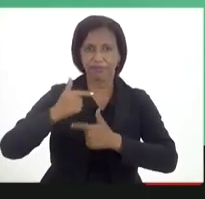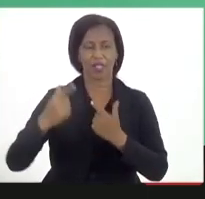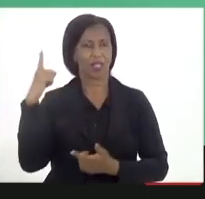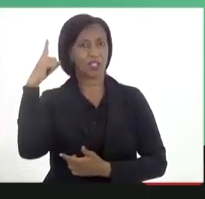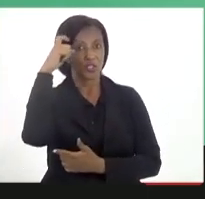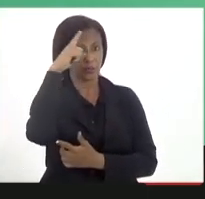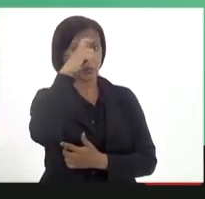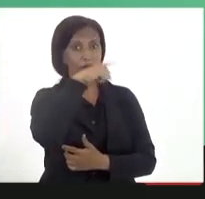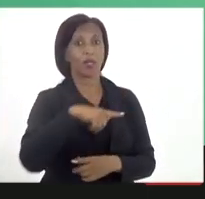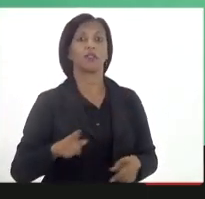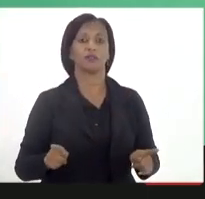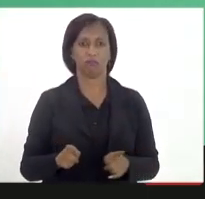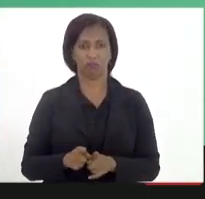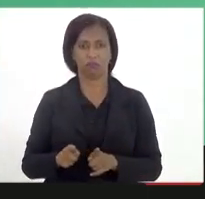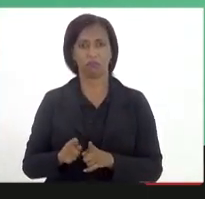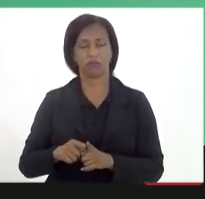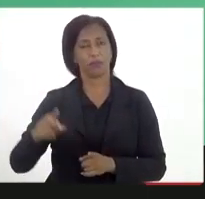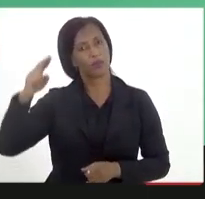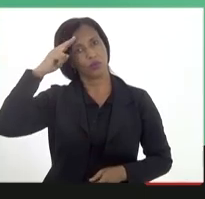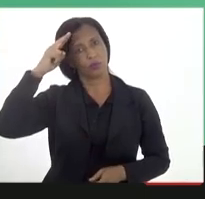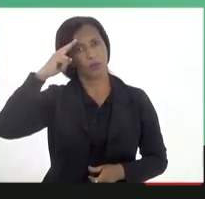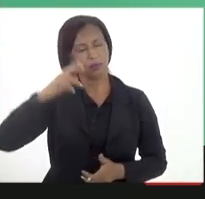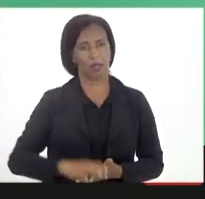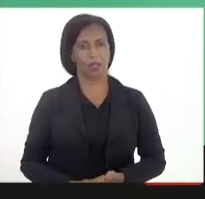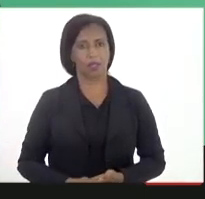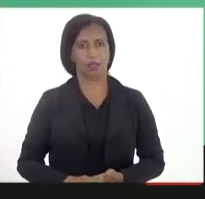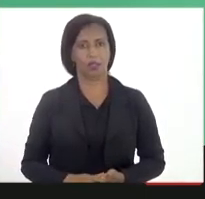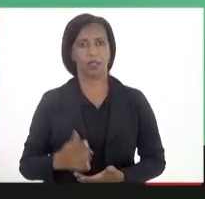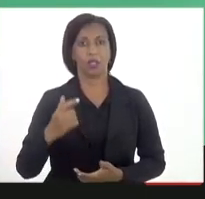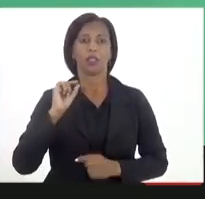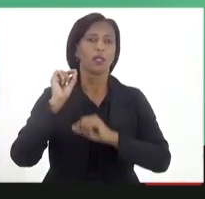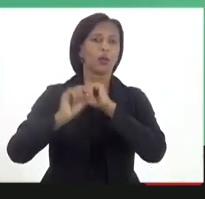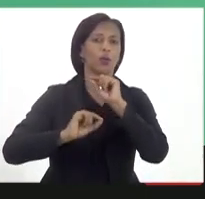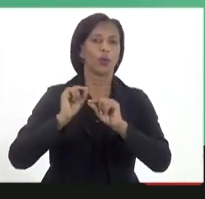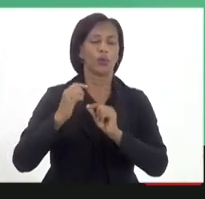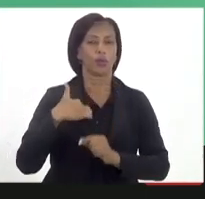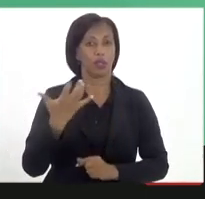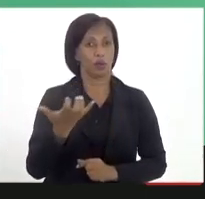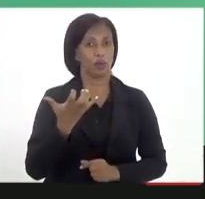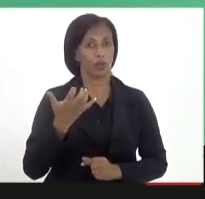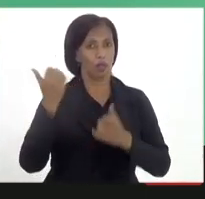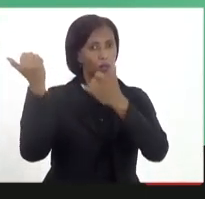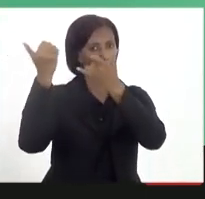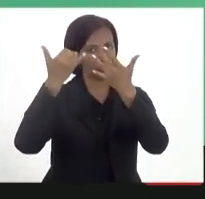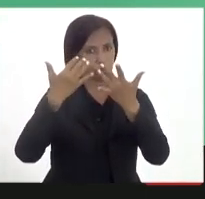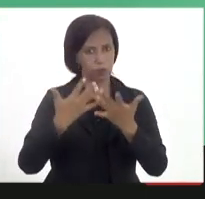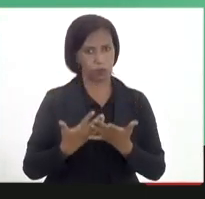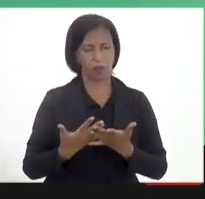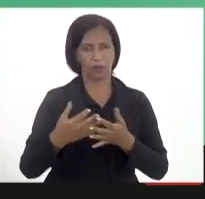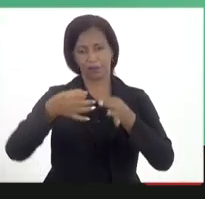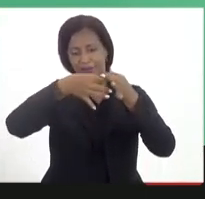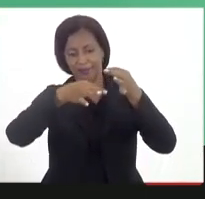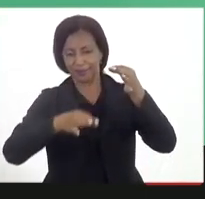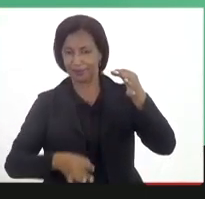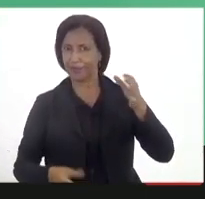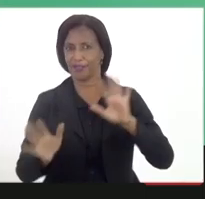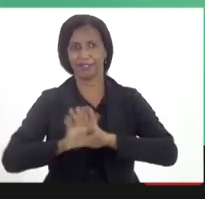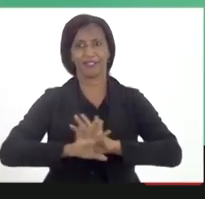dificuldades também as hoje militares então é seu o que eu quero dizer aqui não me estender muito até